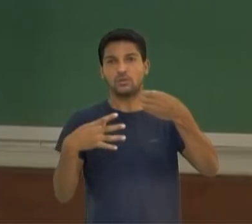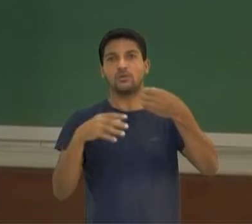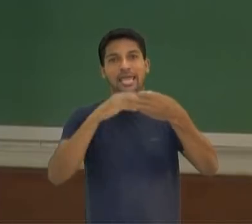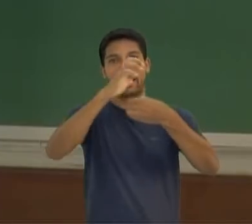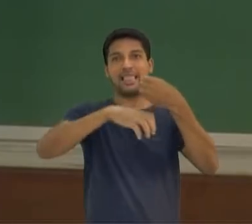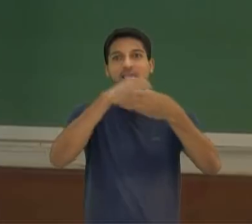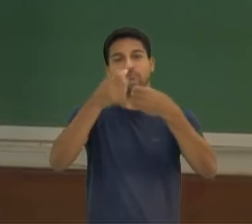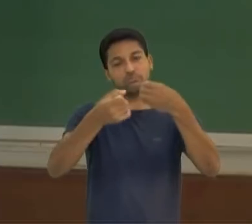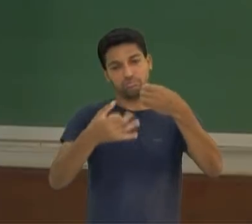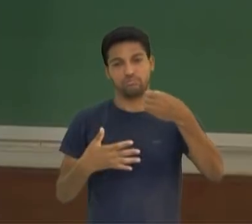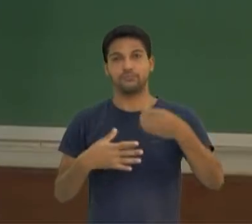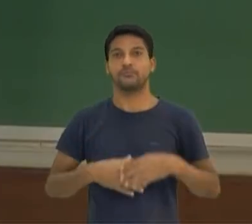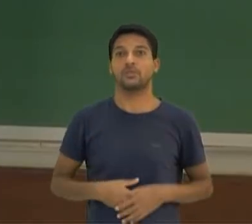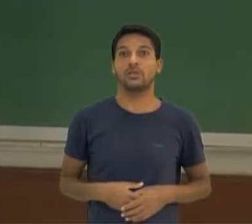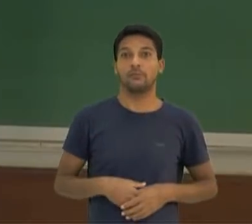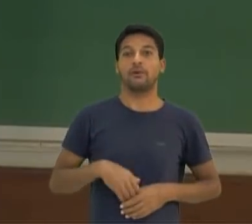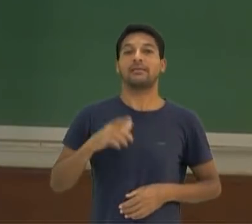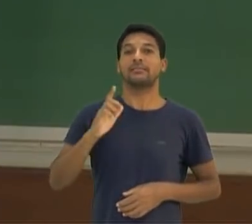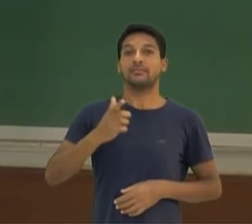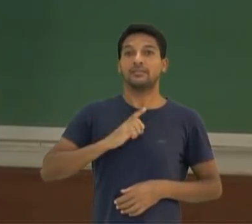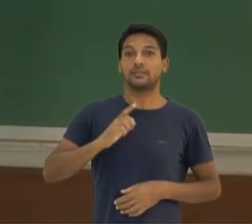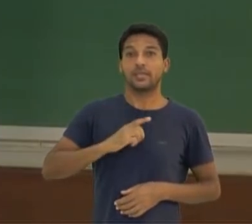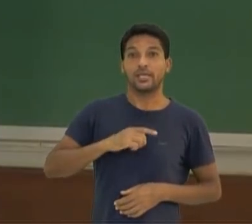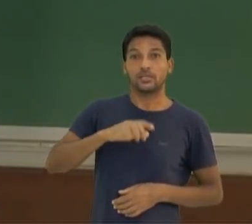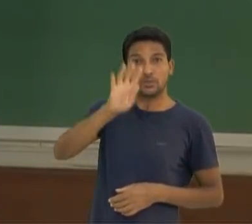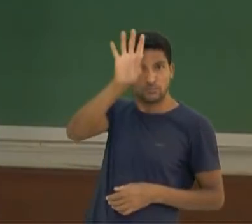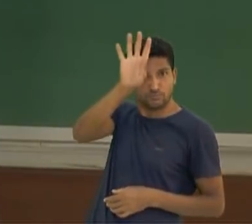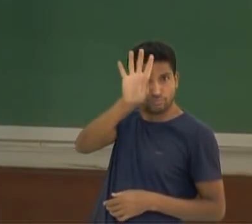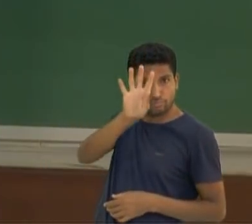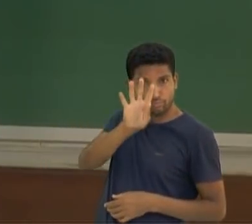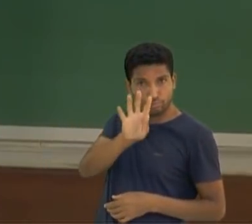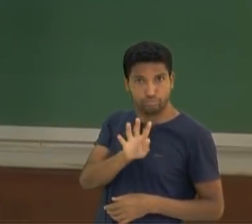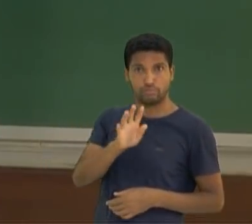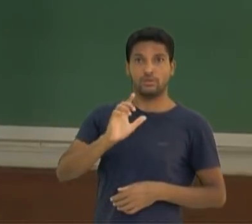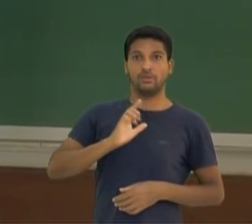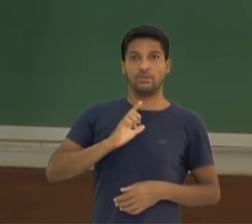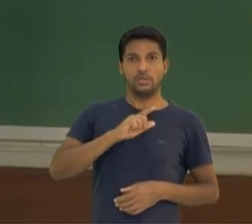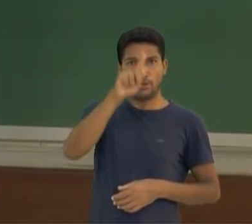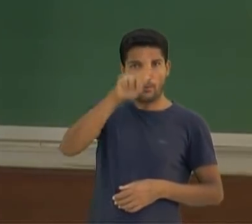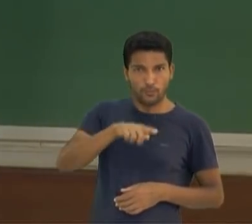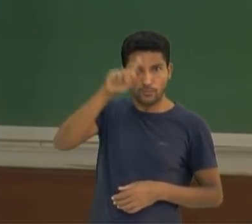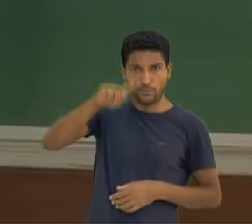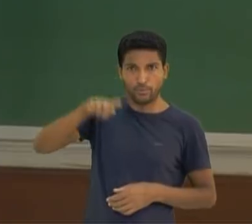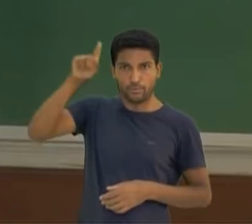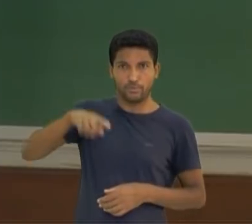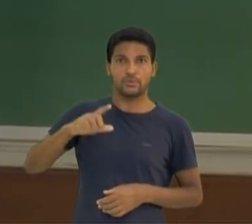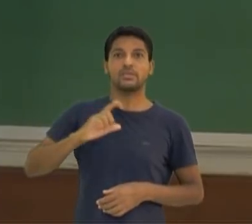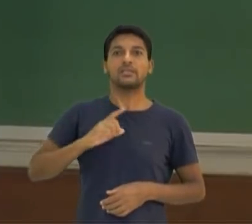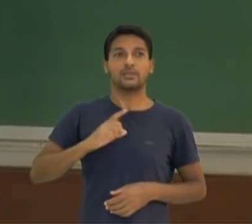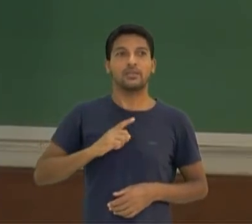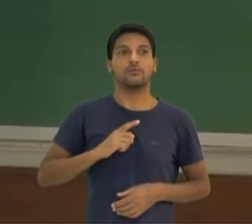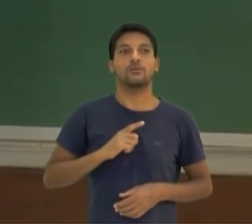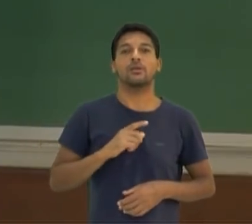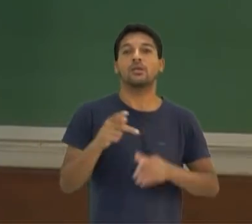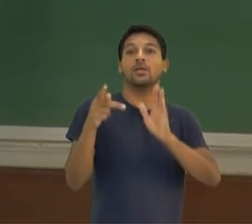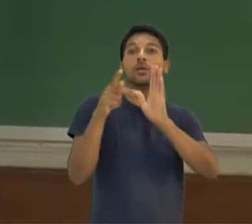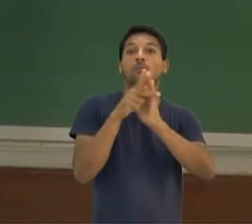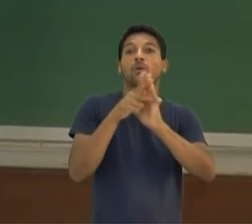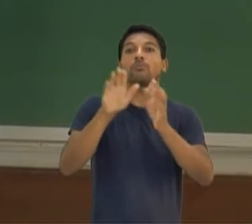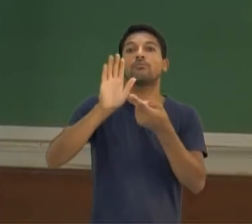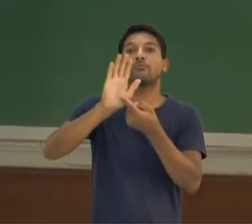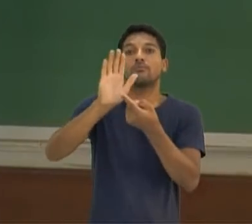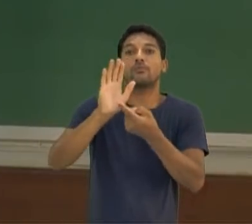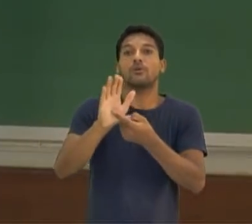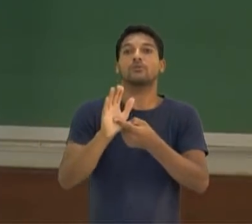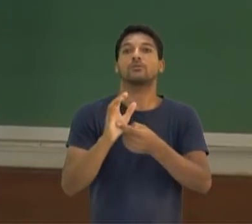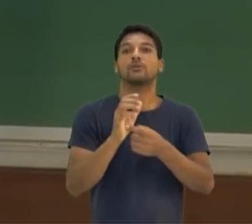as 18 famílias ou os 18 grupos da tabela periódica e indicam, galera, qual é o